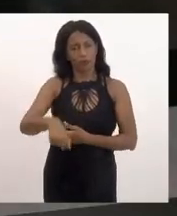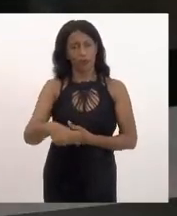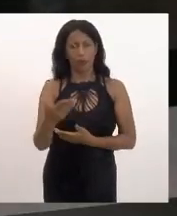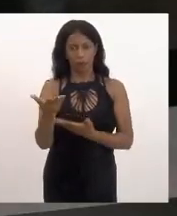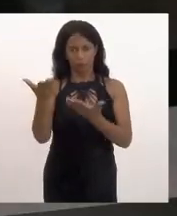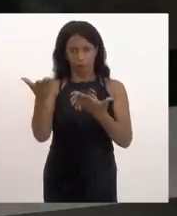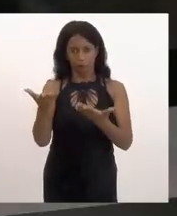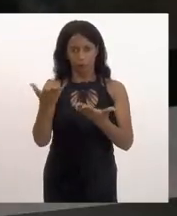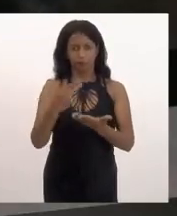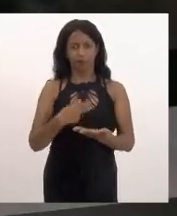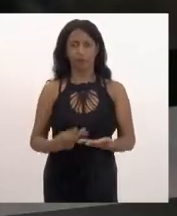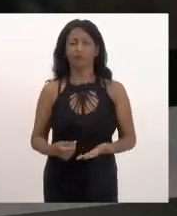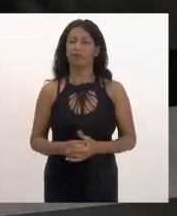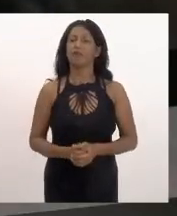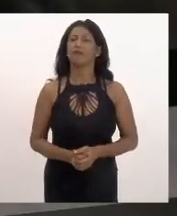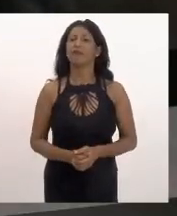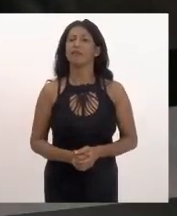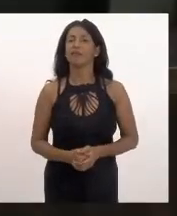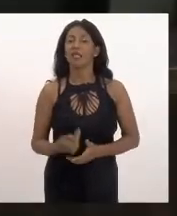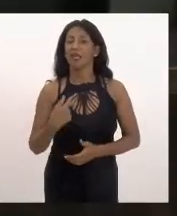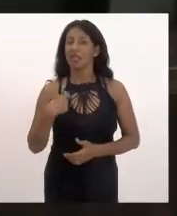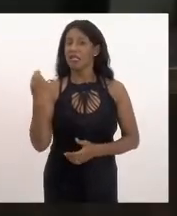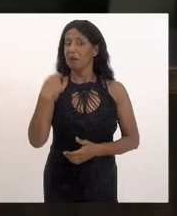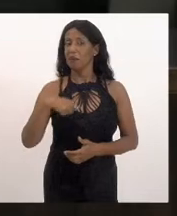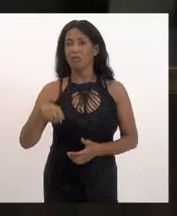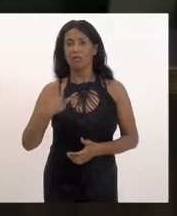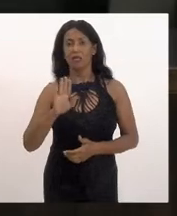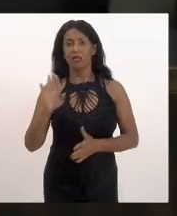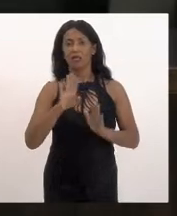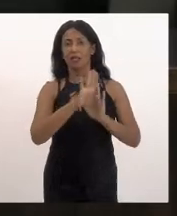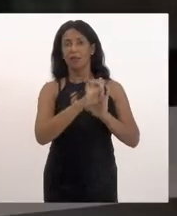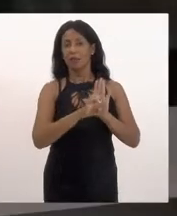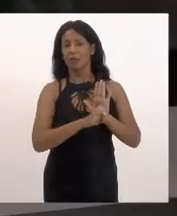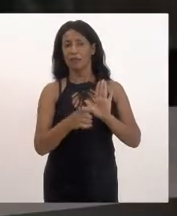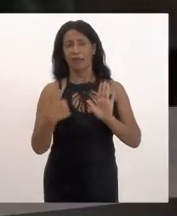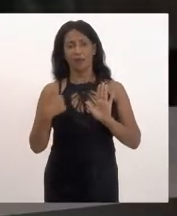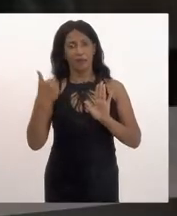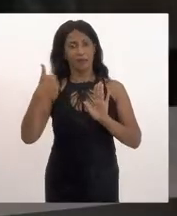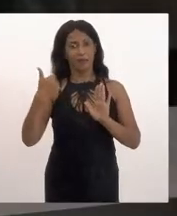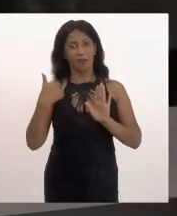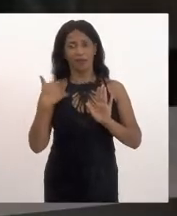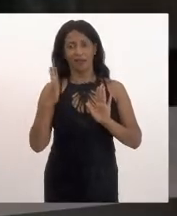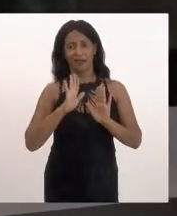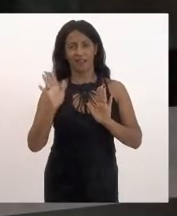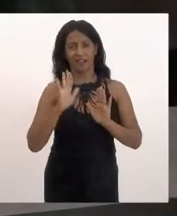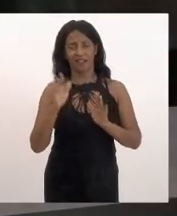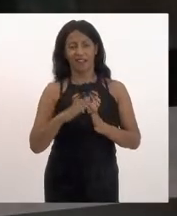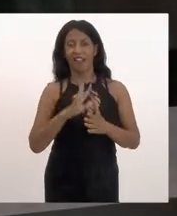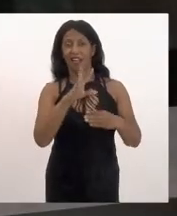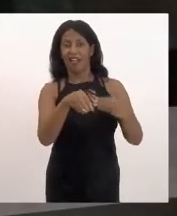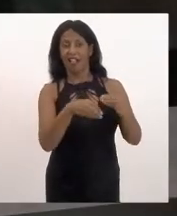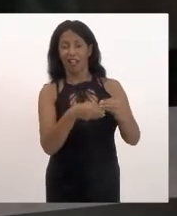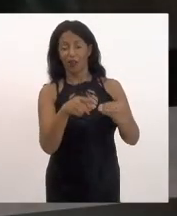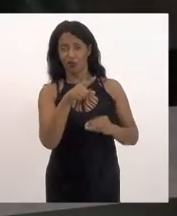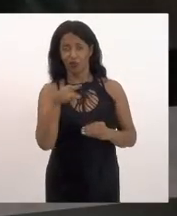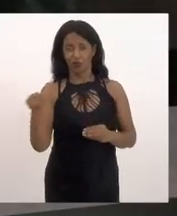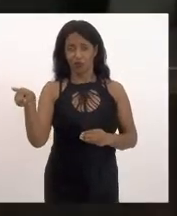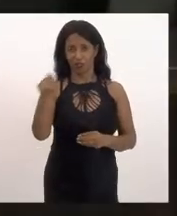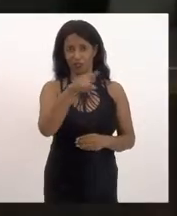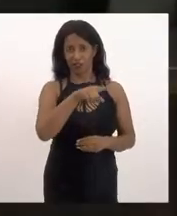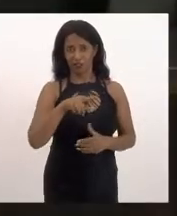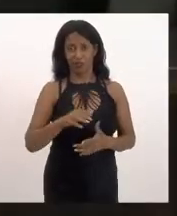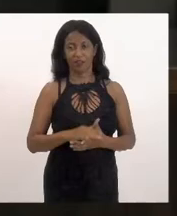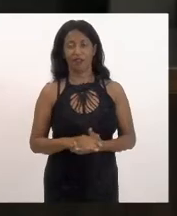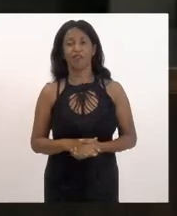Vossa Excelência. E nem precisa ser a minha emenda, a primeira. Não, será... Não, não. Será... Aglutina dos demais